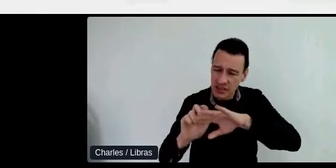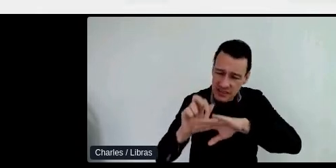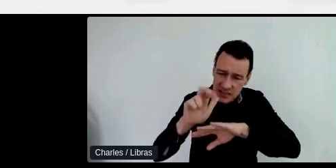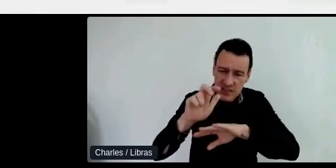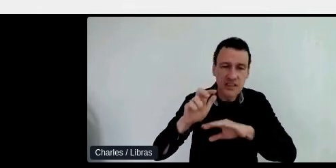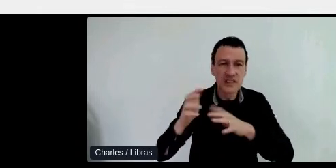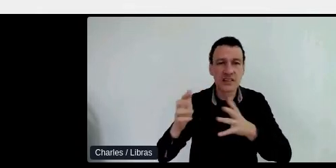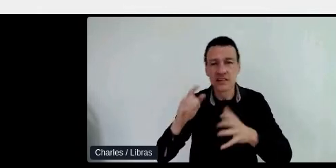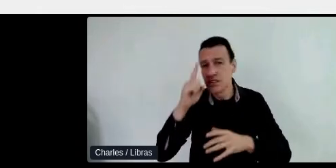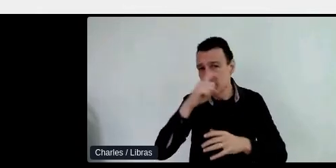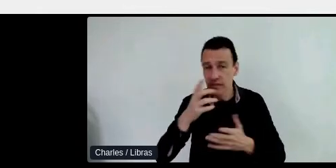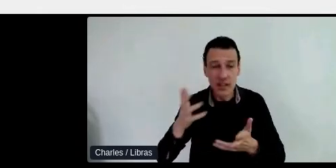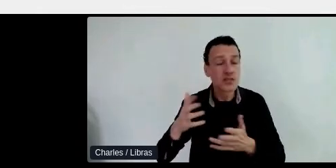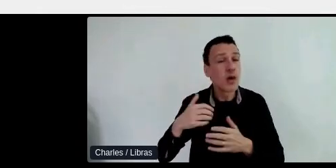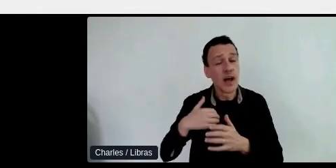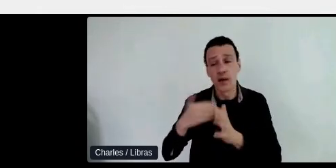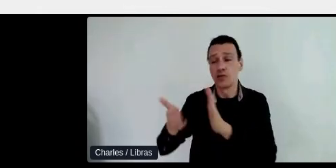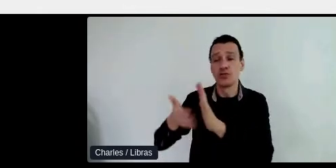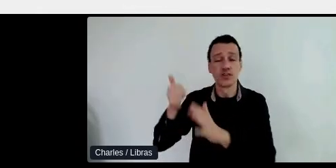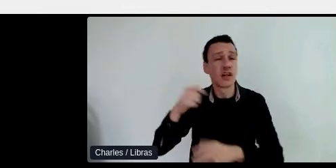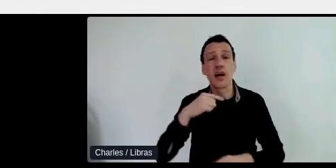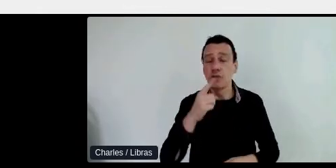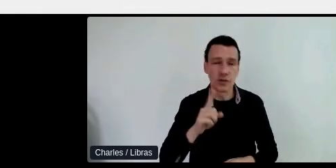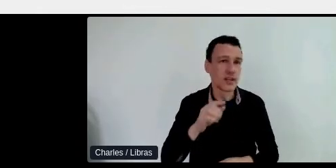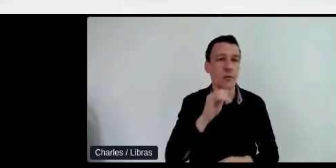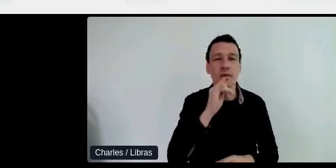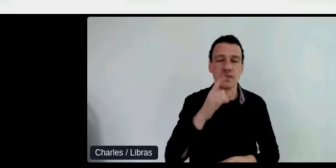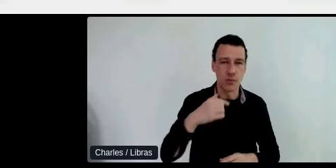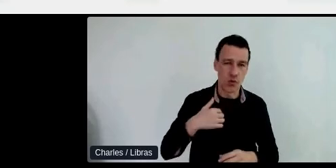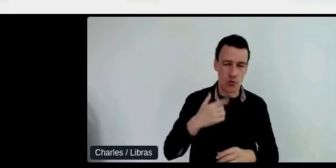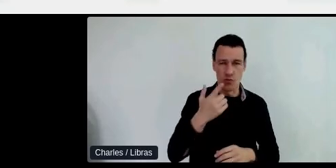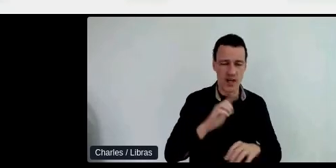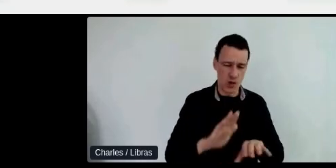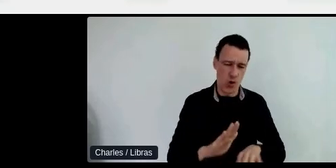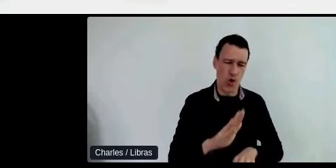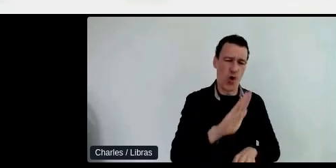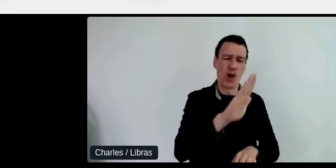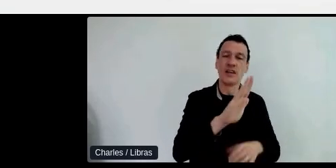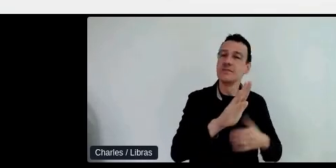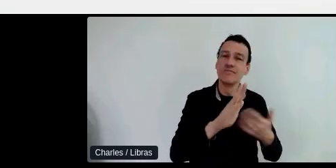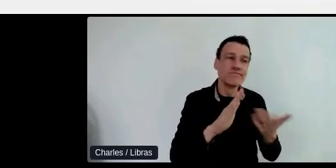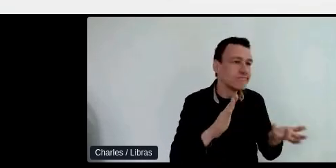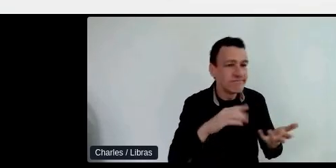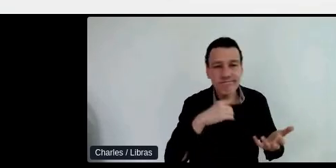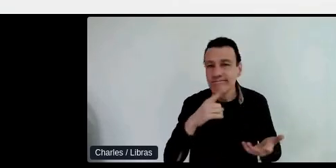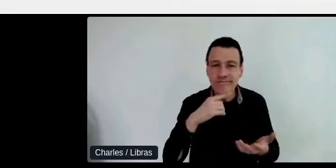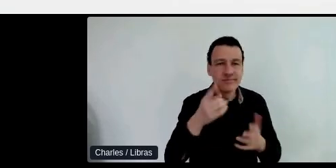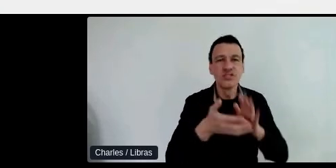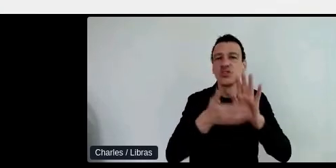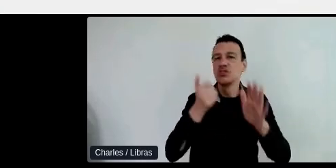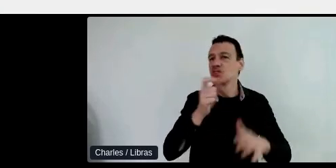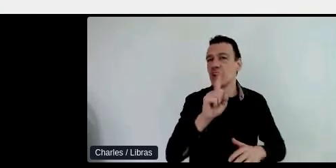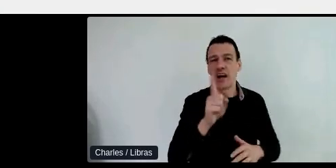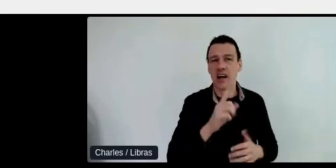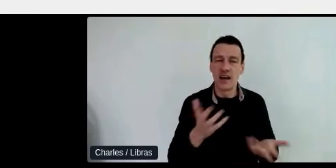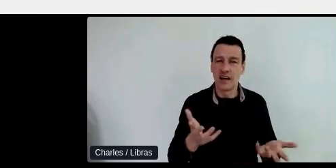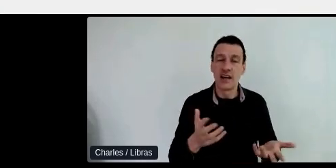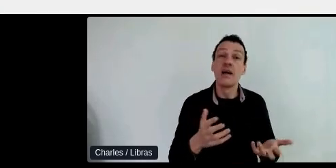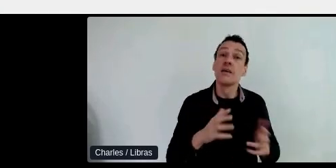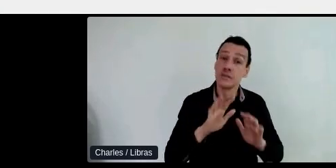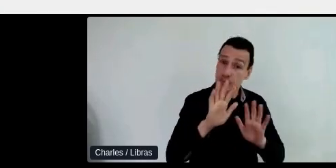vezes eu não consigo eliminar essa ladeira. Mas se eu tenho, de repente, uma navegação num site